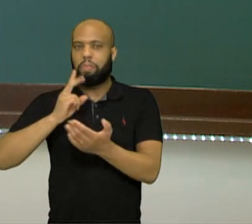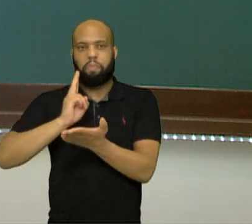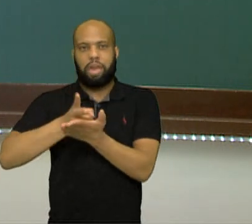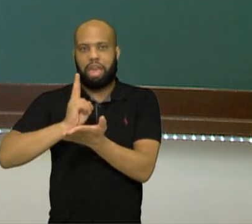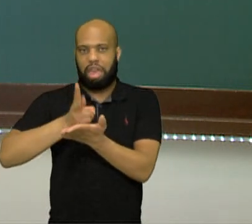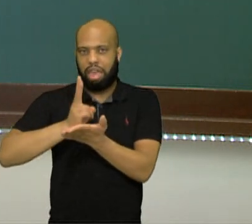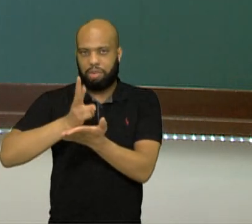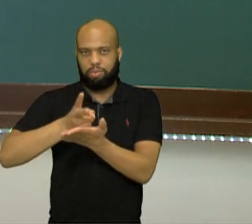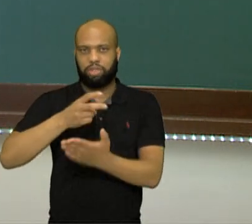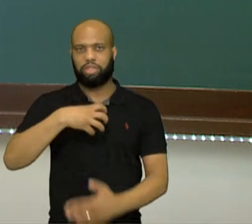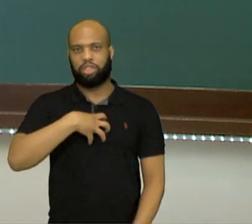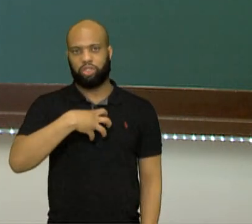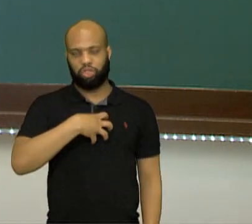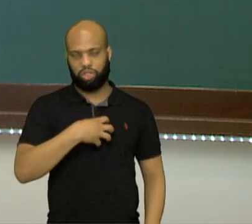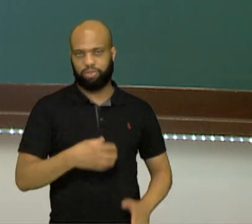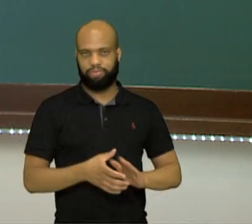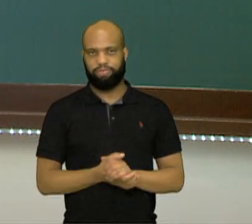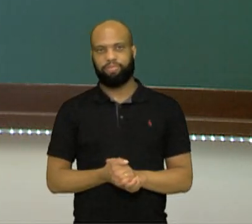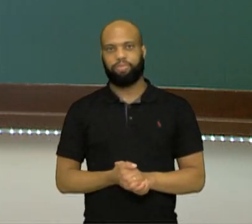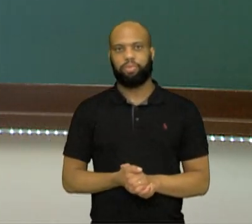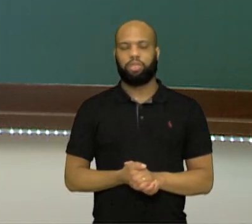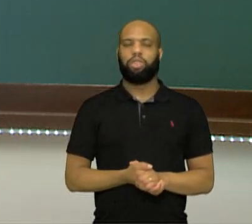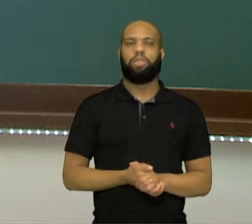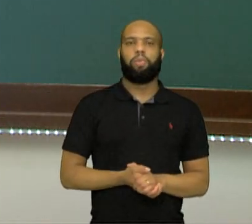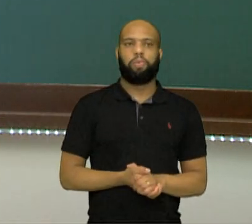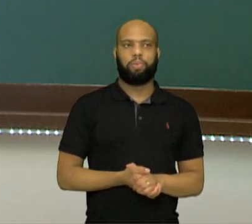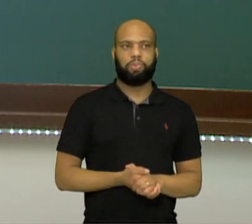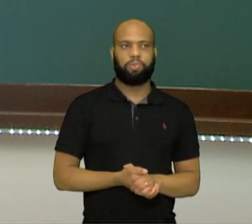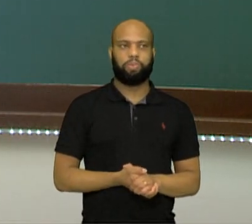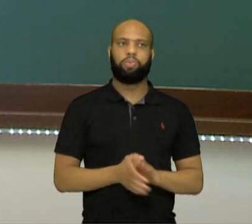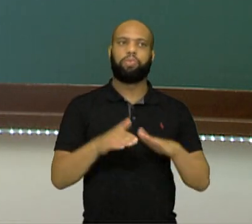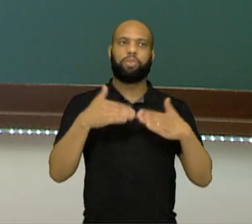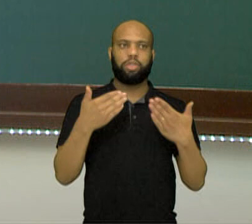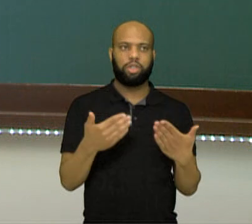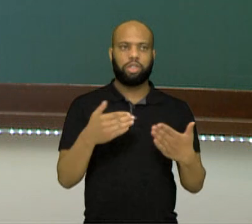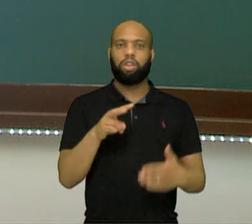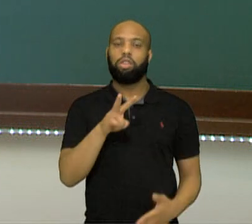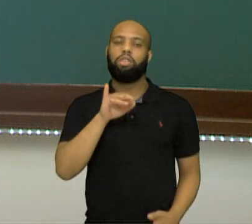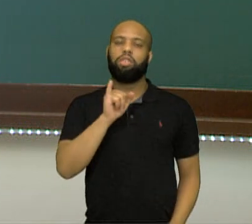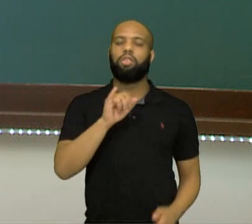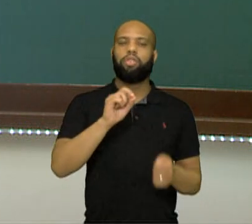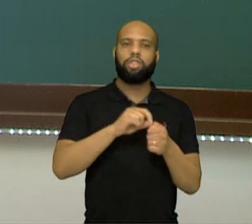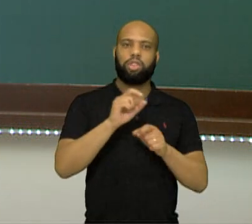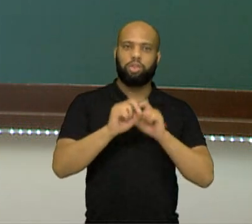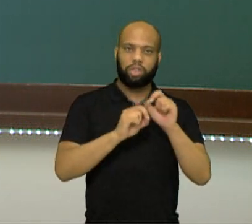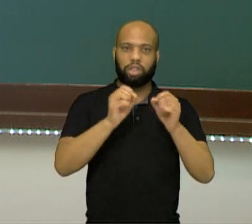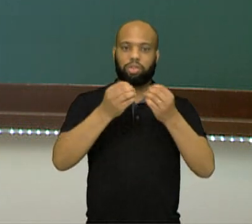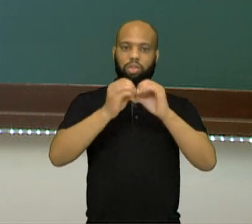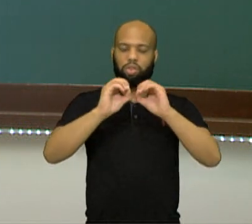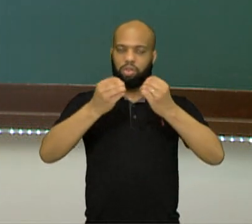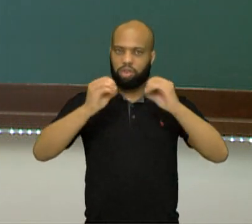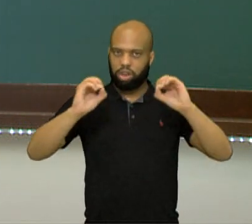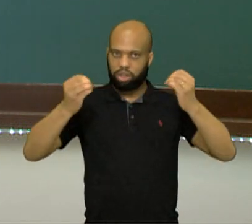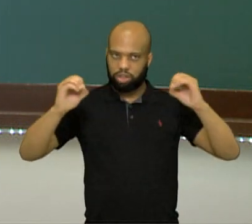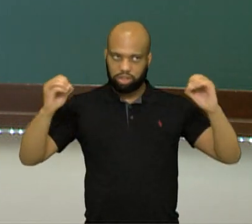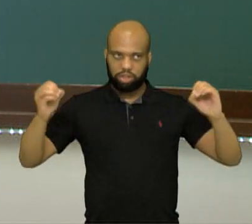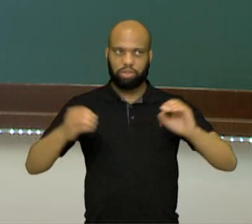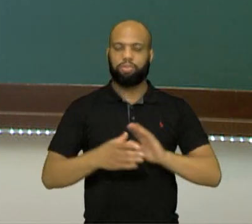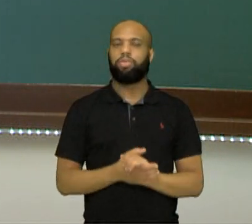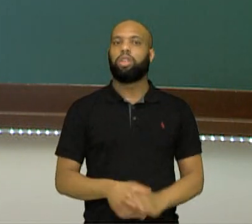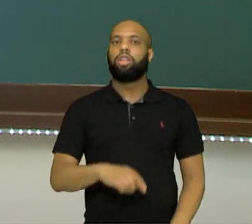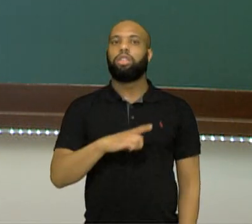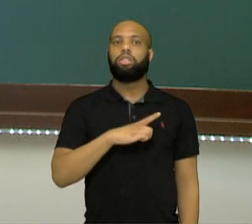falado, havia andado, era visto. Então, ele vai construir oração,